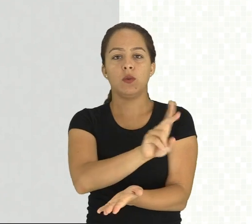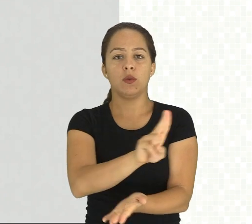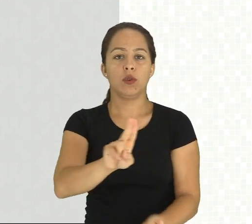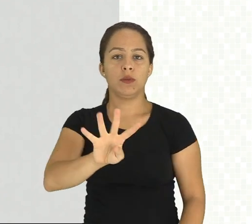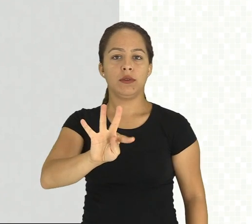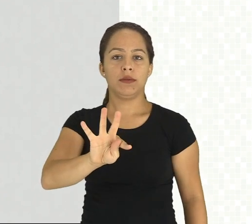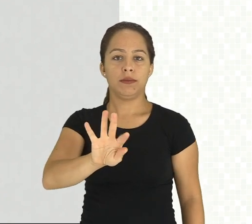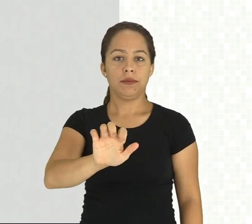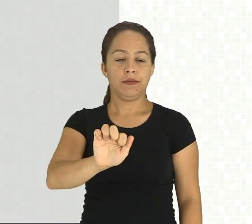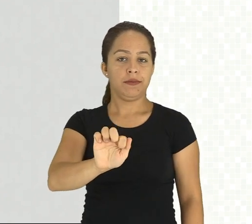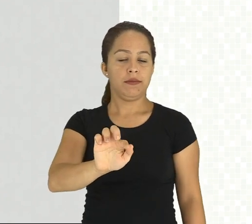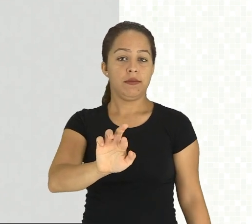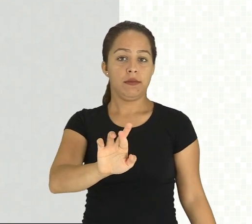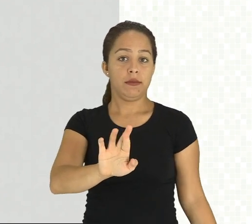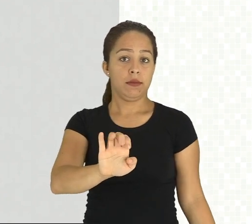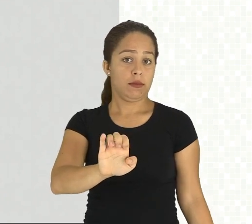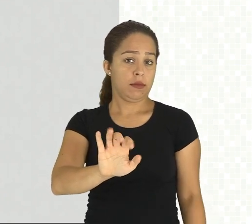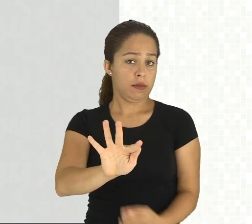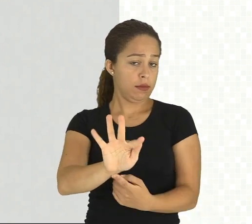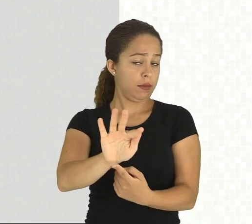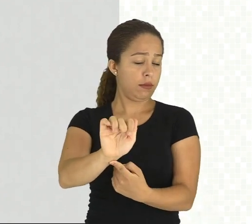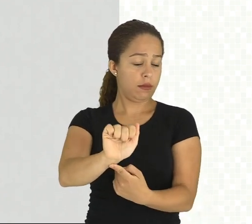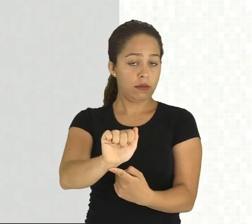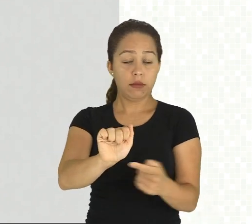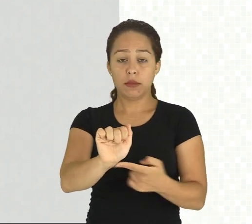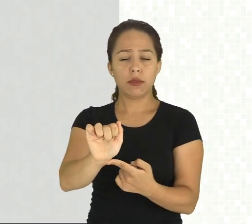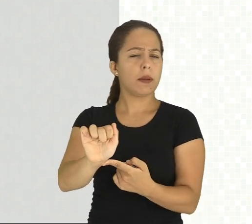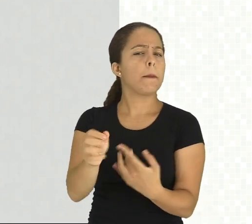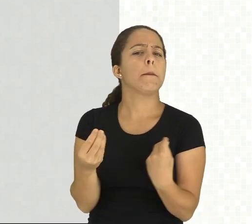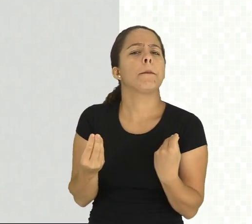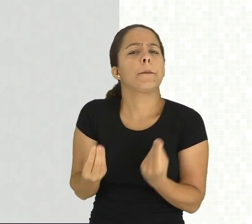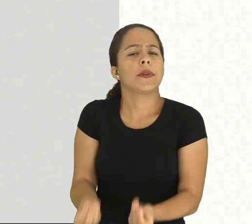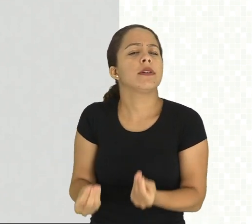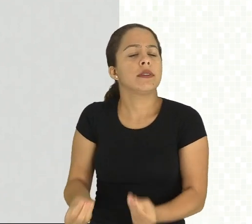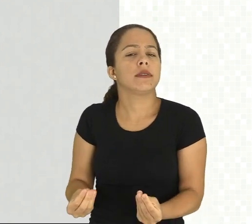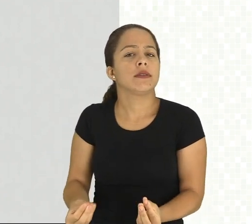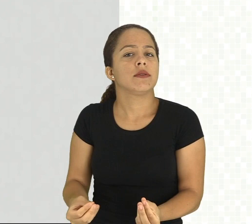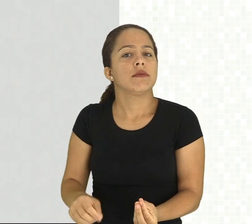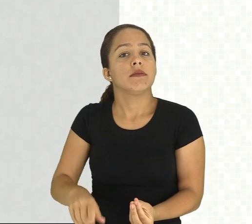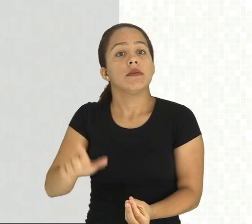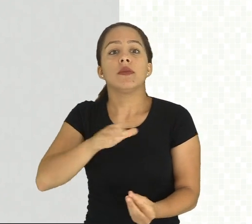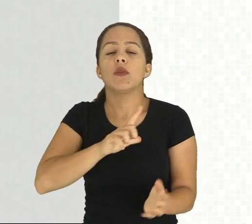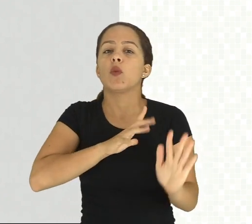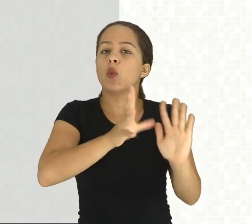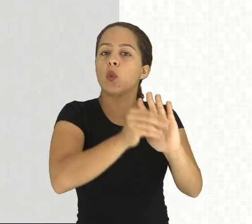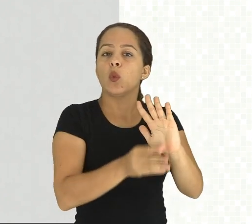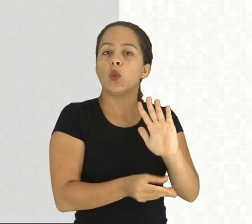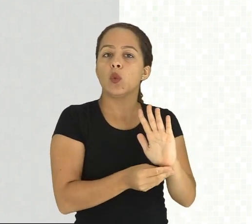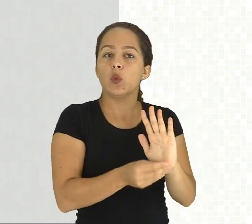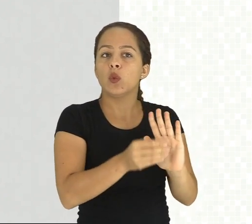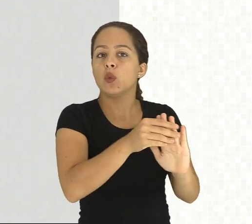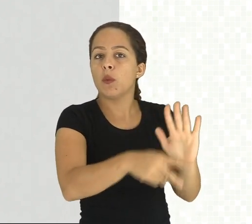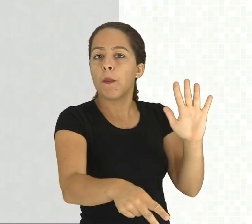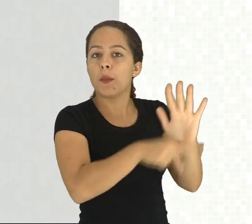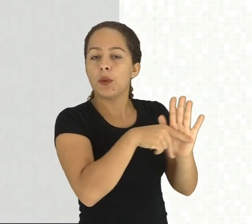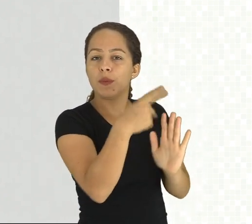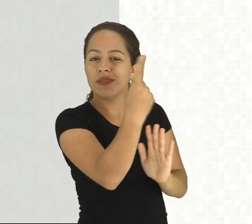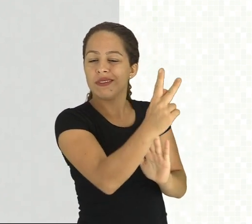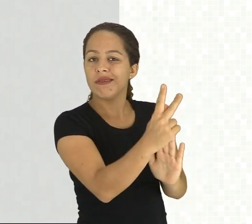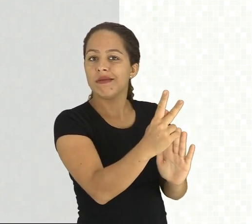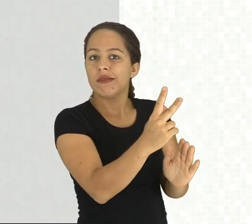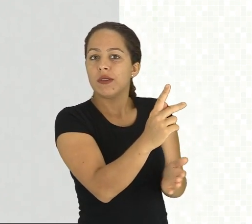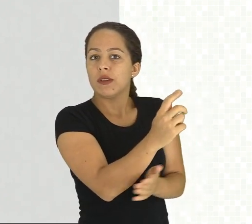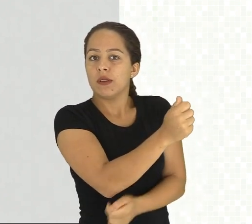tipo tarefa tá certo a tarefa ela serve pra você receber conteúdo dos